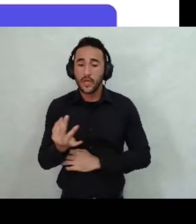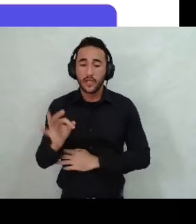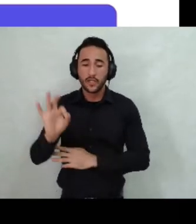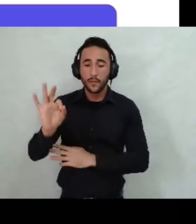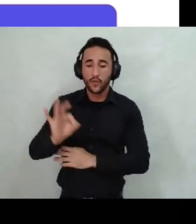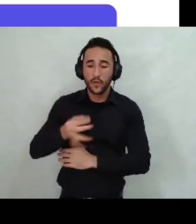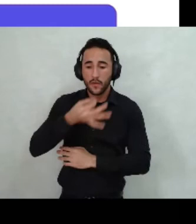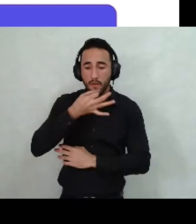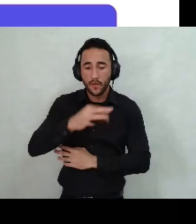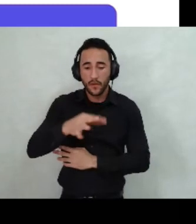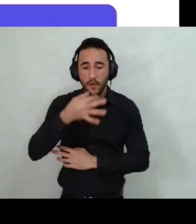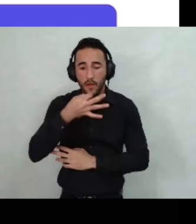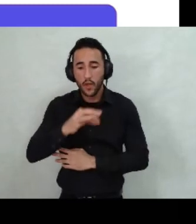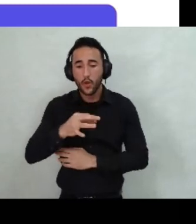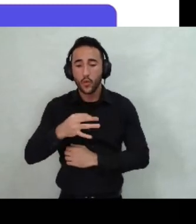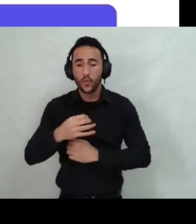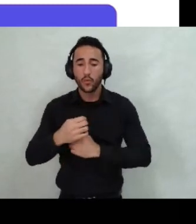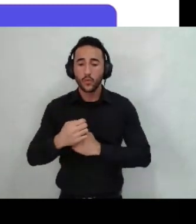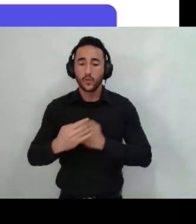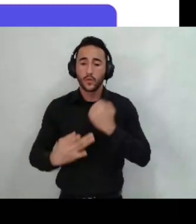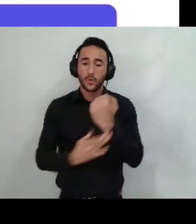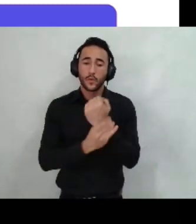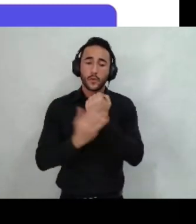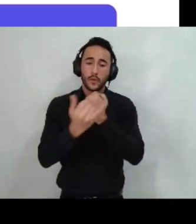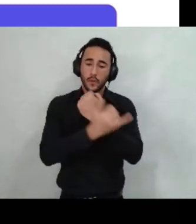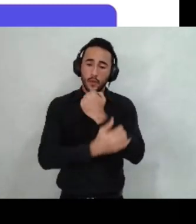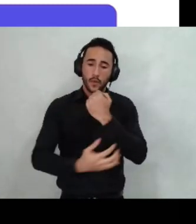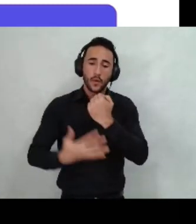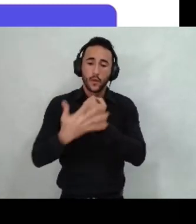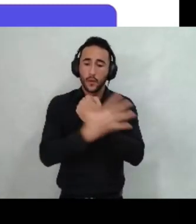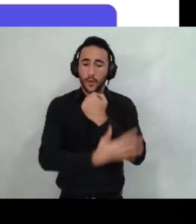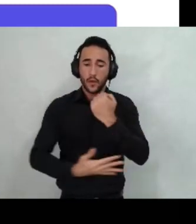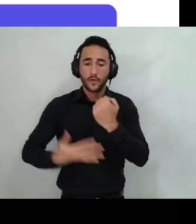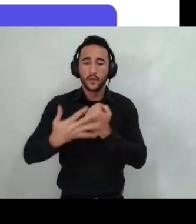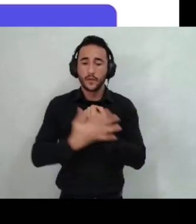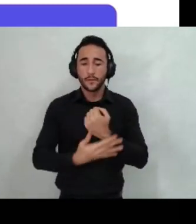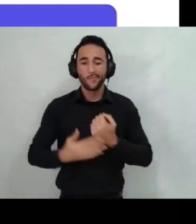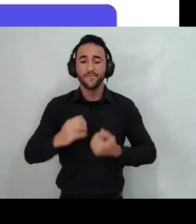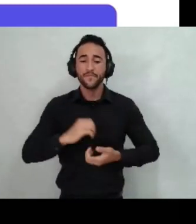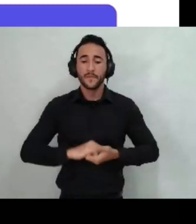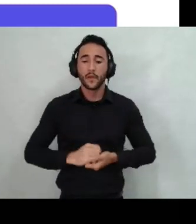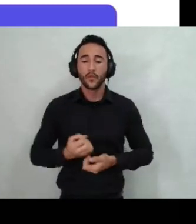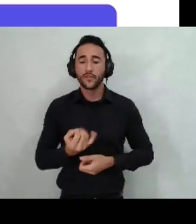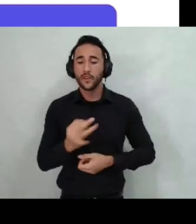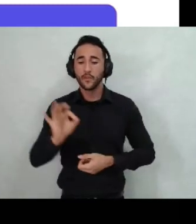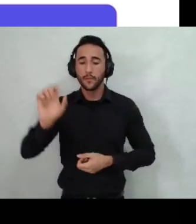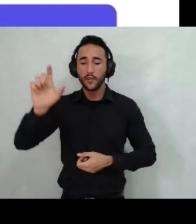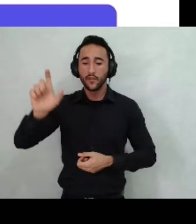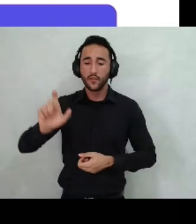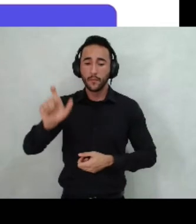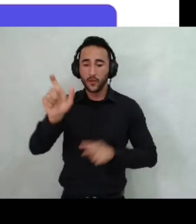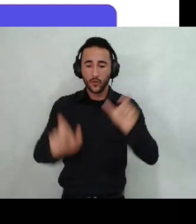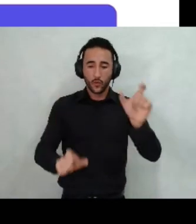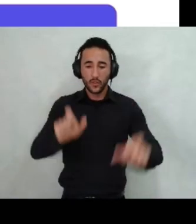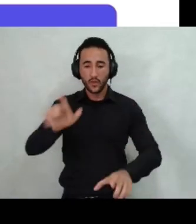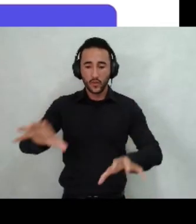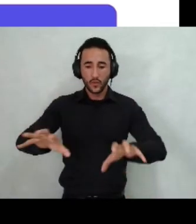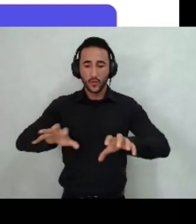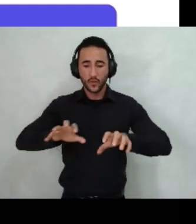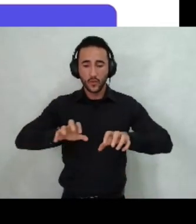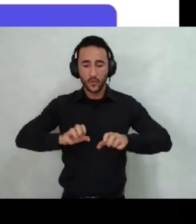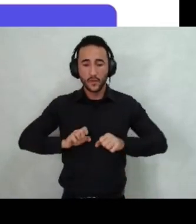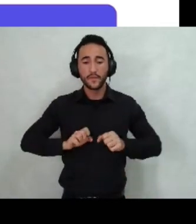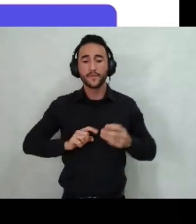anticorpos, determinar o aumento do número de pessoas infectadas ao longo do tempo, obter cálculos mais precisos de letalidade